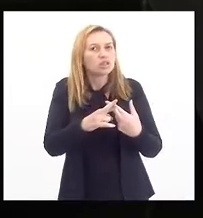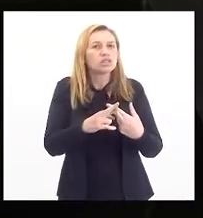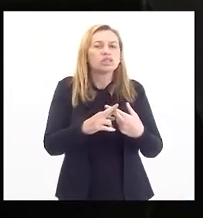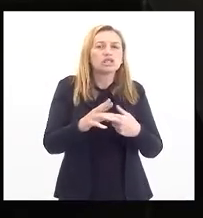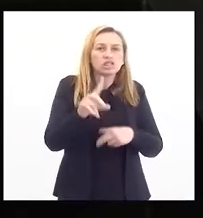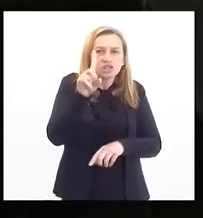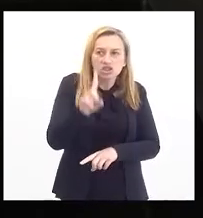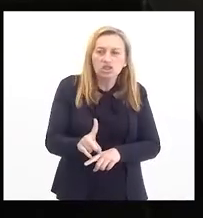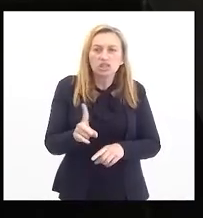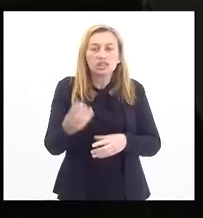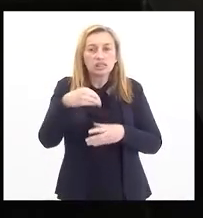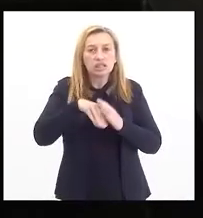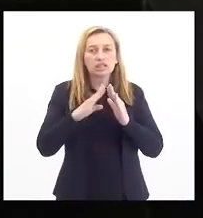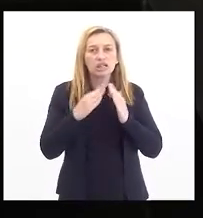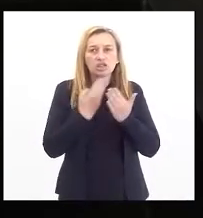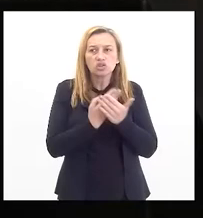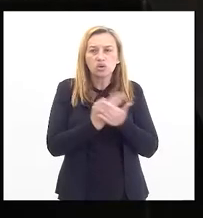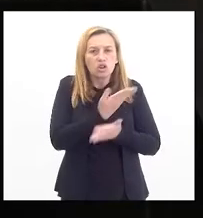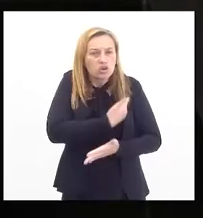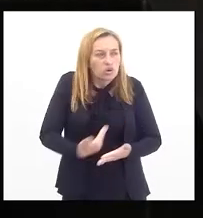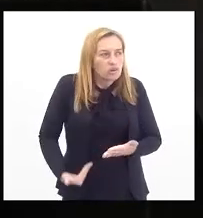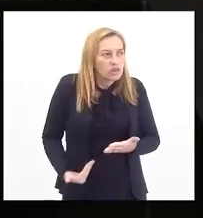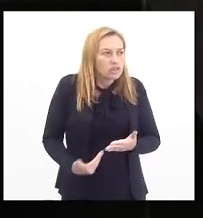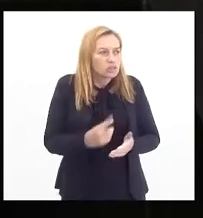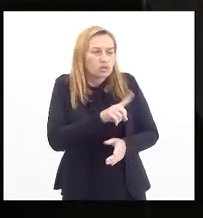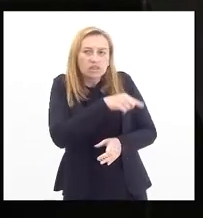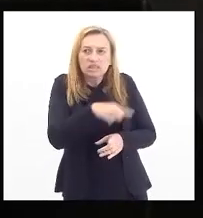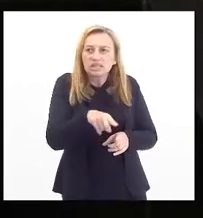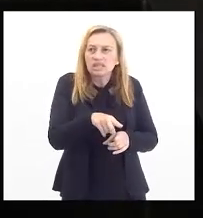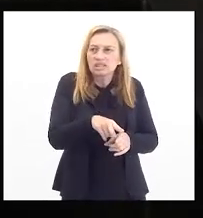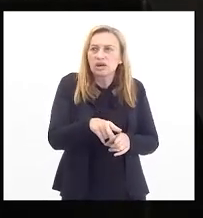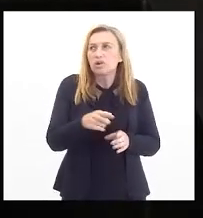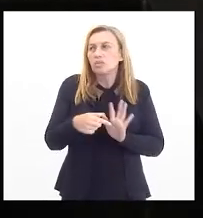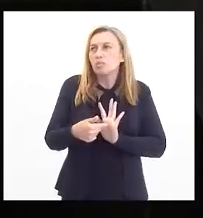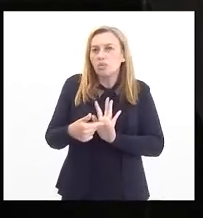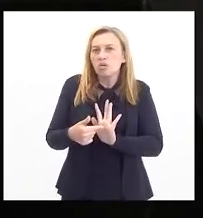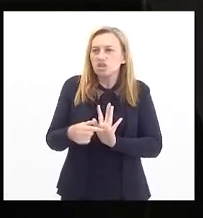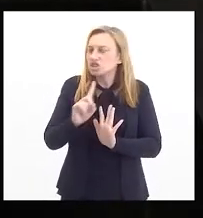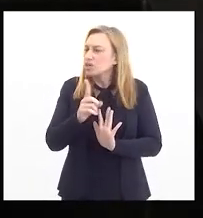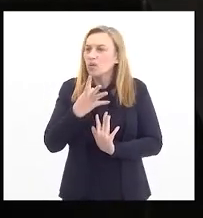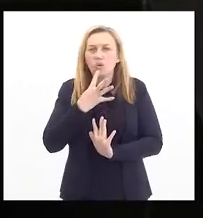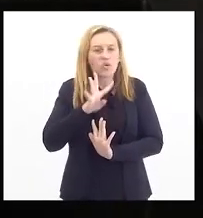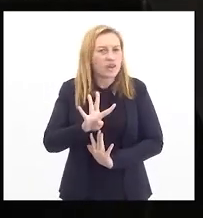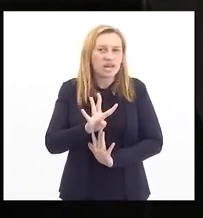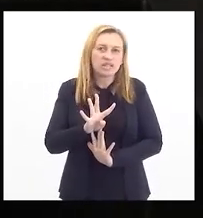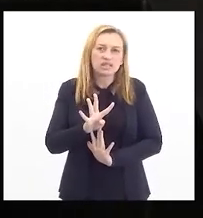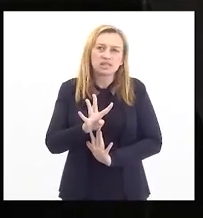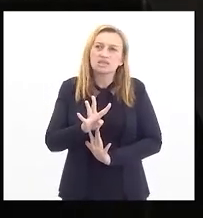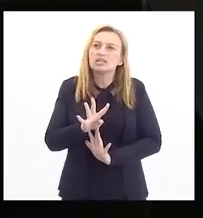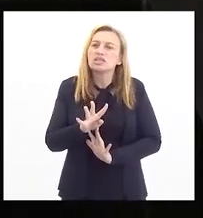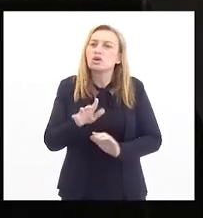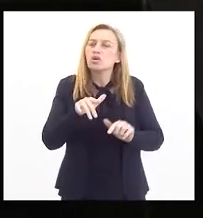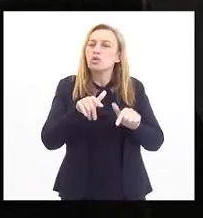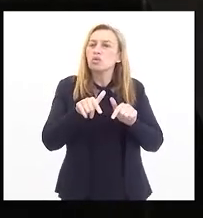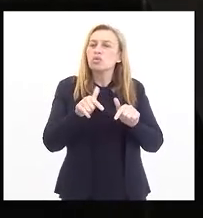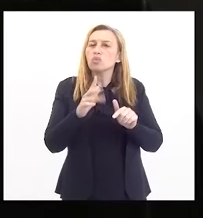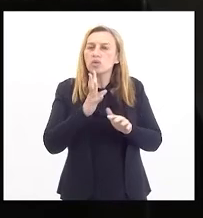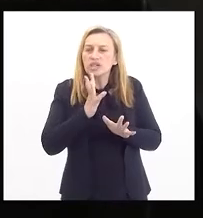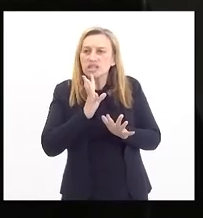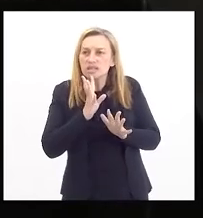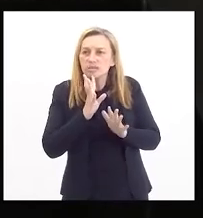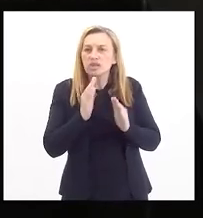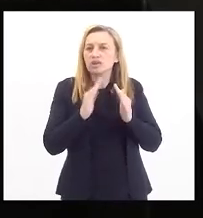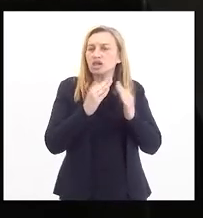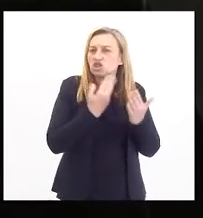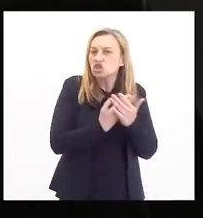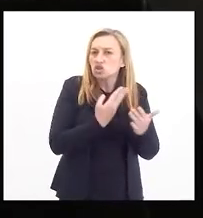dirigente nas escolas. E o governador vetar significa desconhecer desconhecer o funcionamento cotidiano das escolas